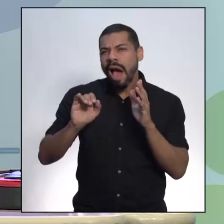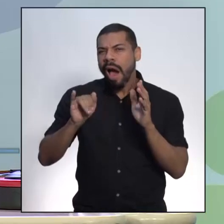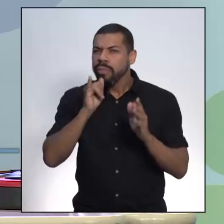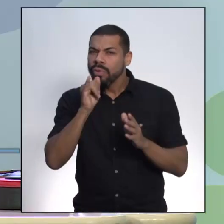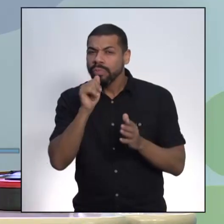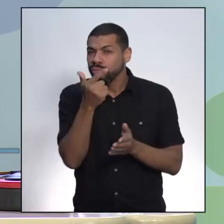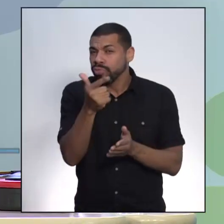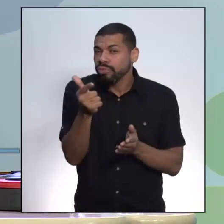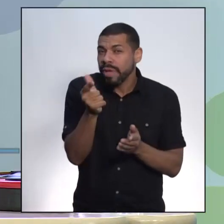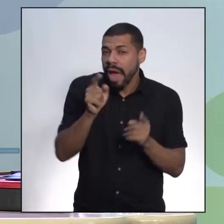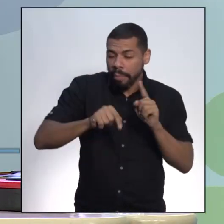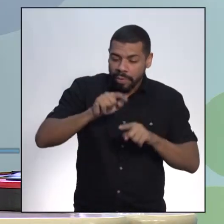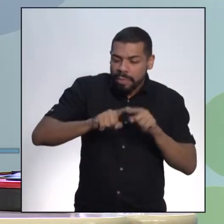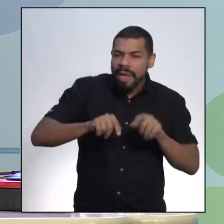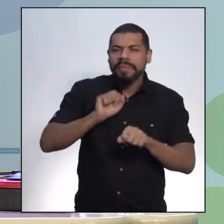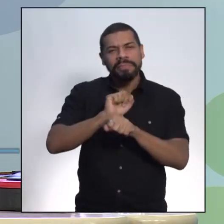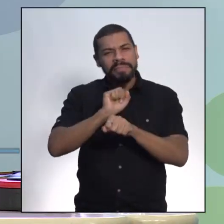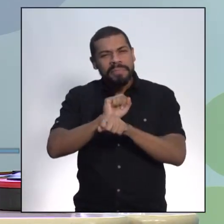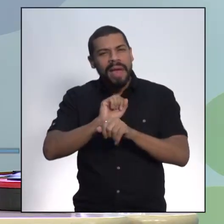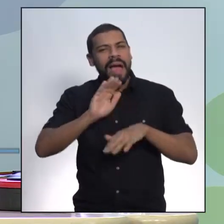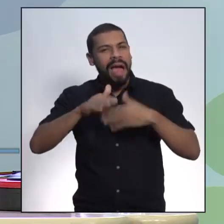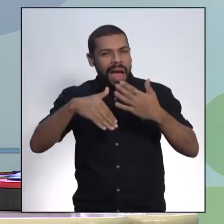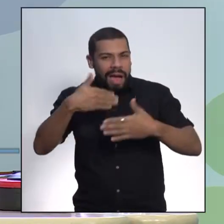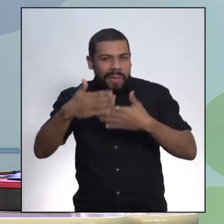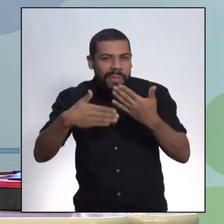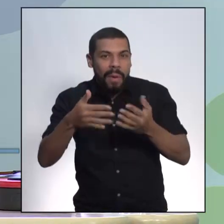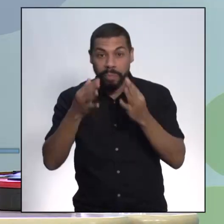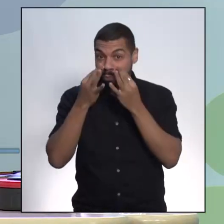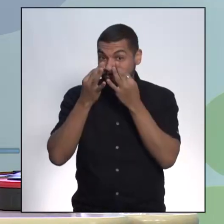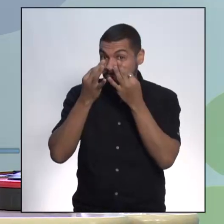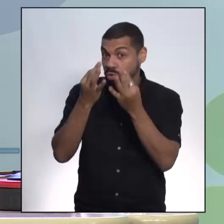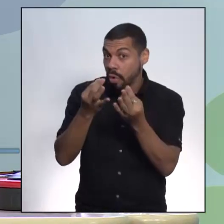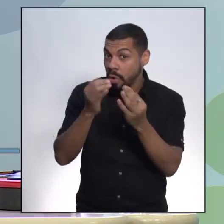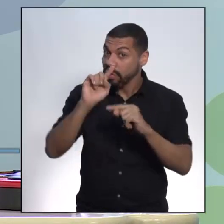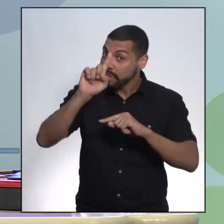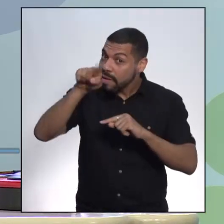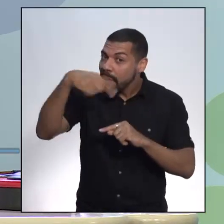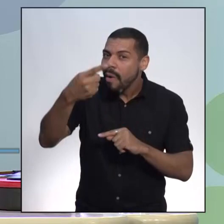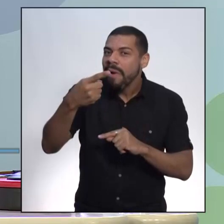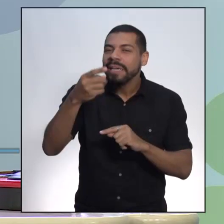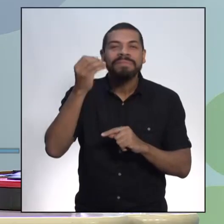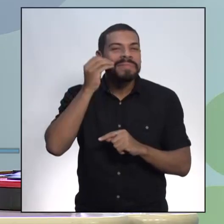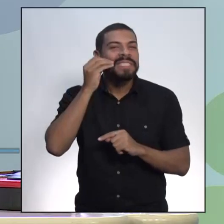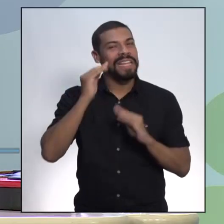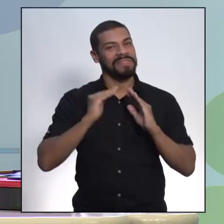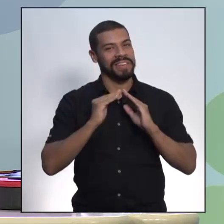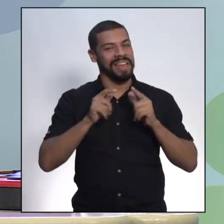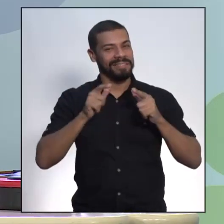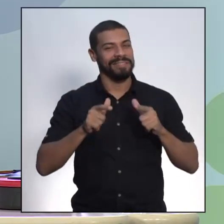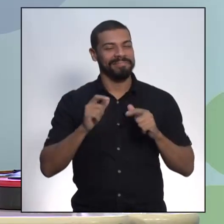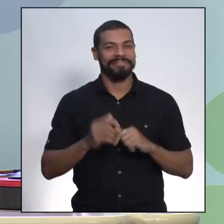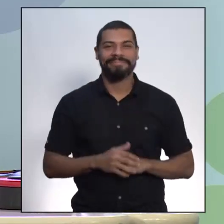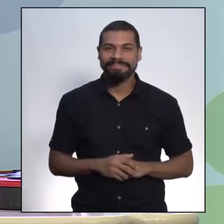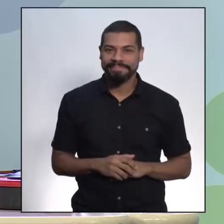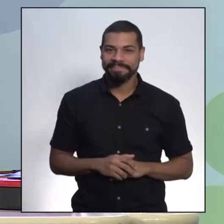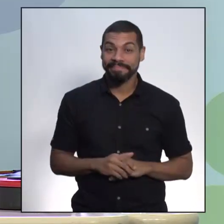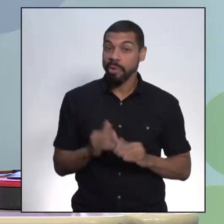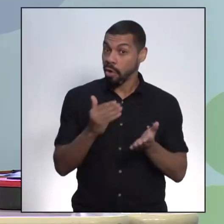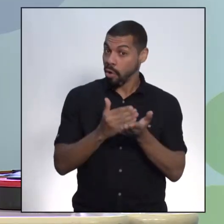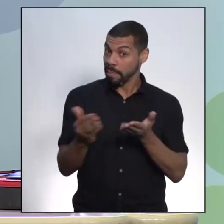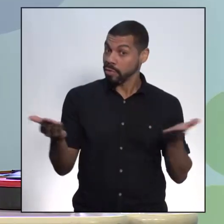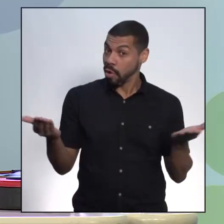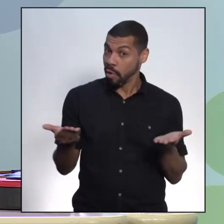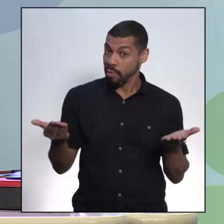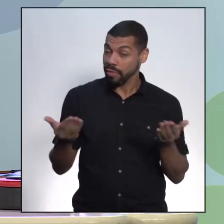tiver material, você aguarda um pouquinho, preste bastante atenção e depois você pode tentar fazer sozinho, ok? Então, na nossa aula